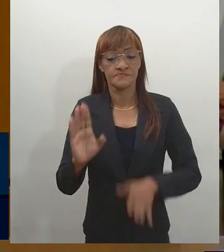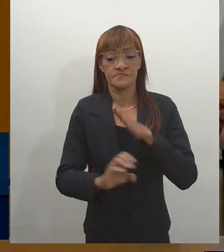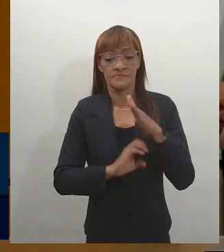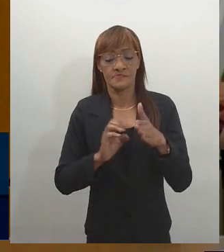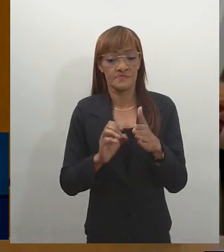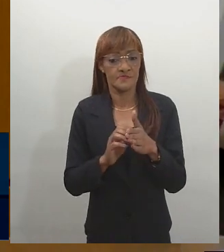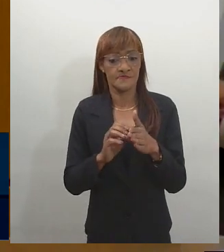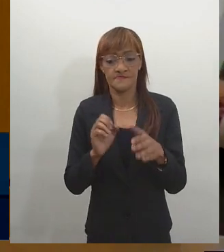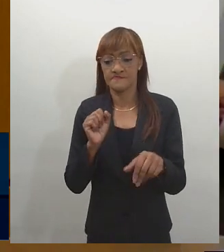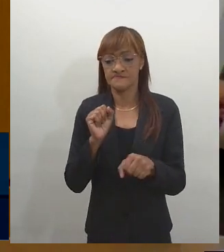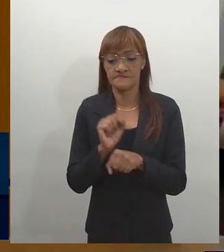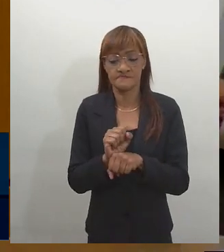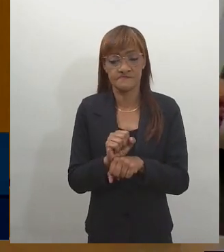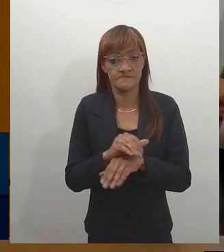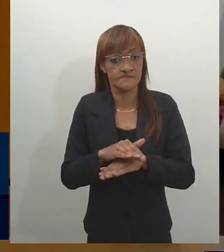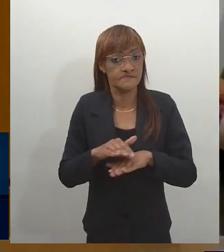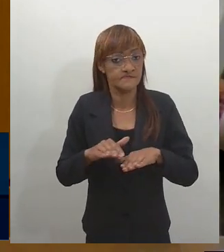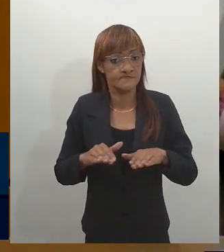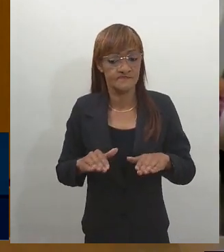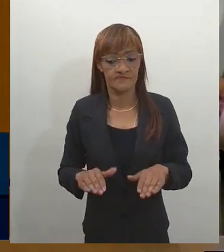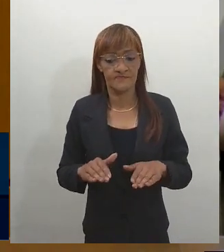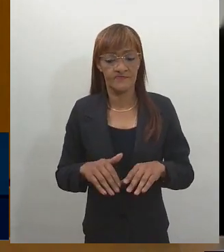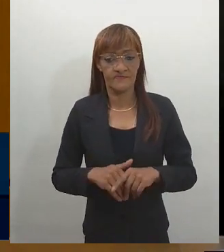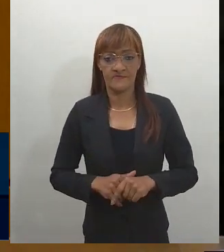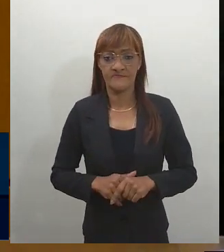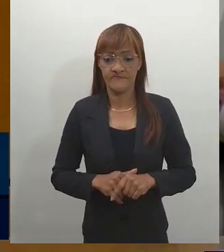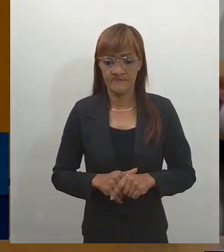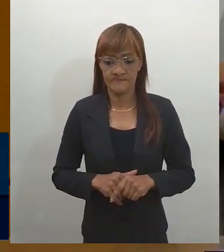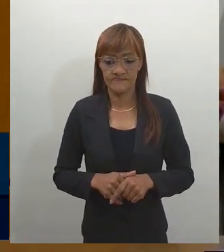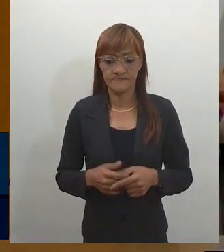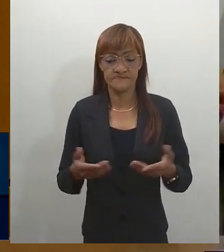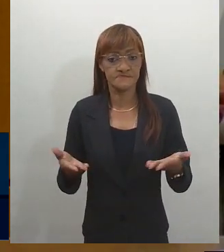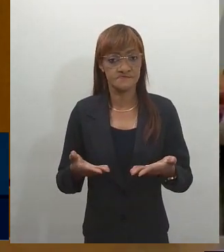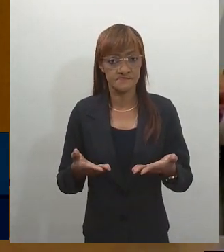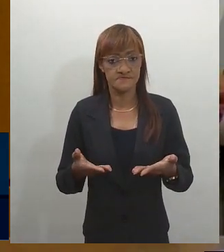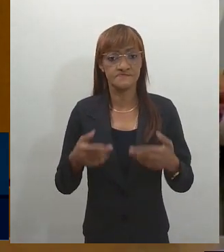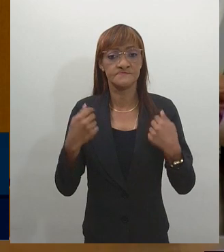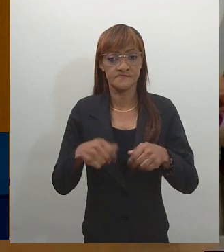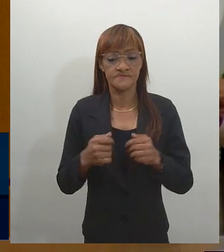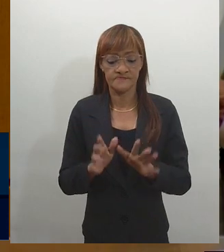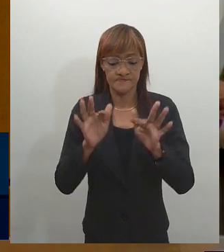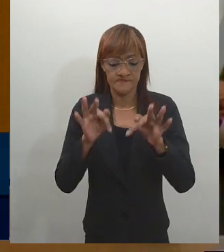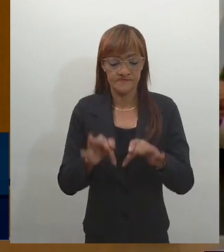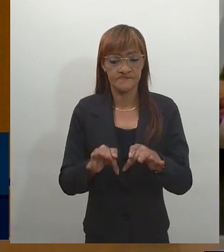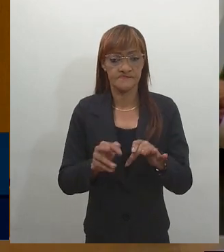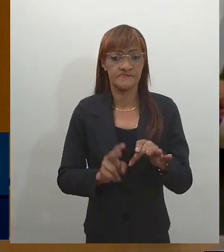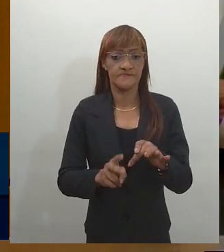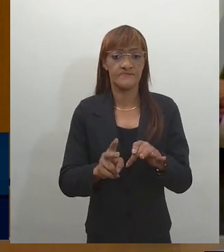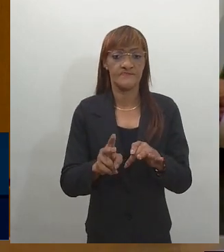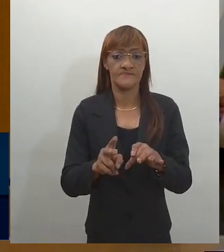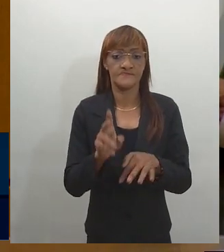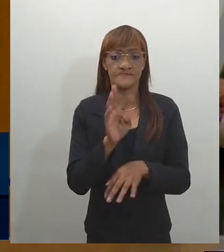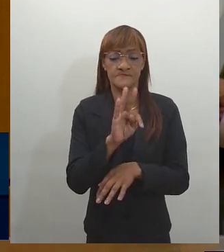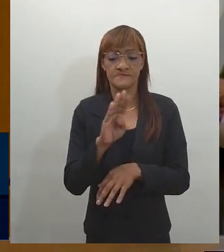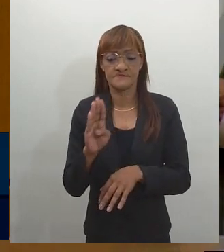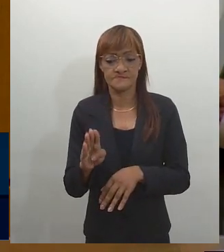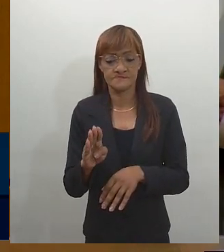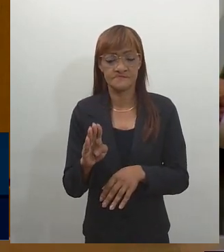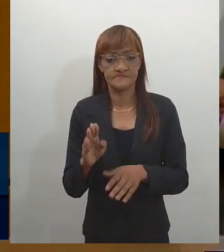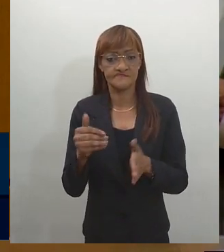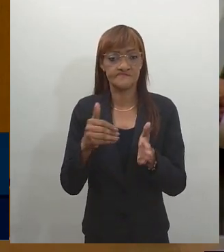pessoal que estava trabalhando, e a obra precisa ser finalizada de Tobias Barreto para a cidade de Poço